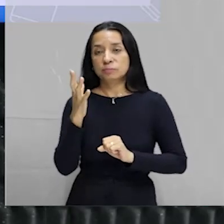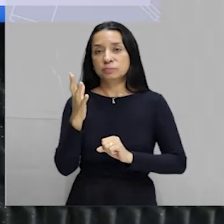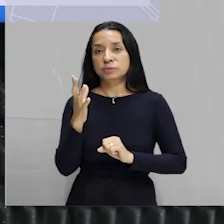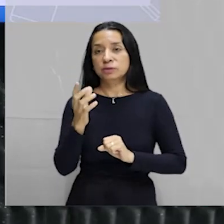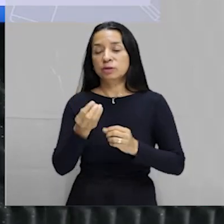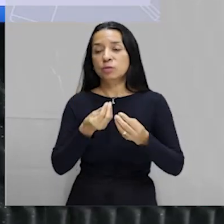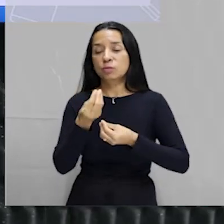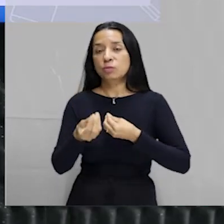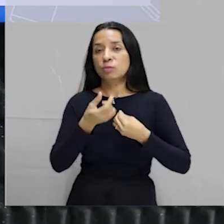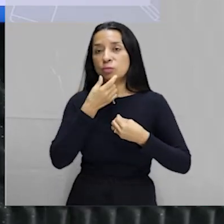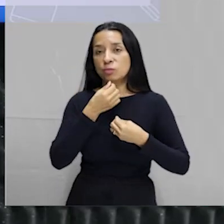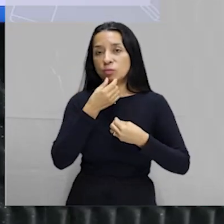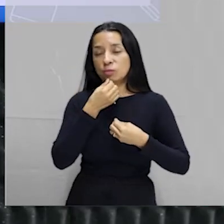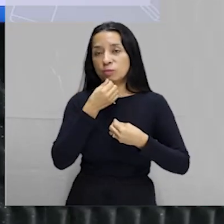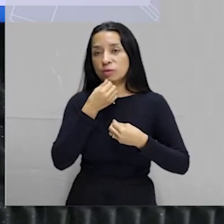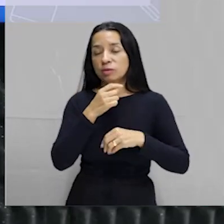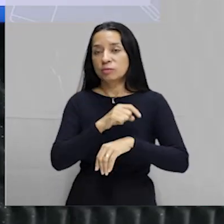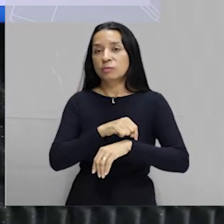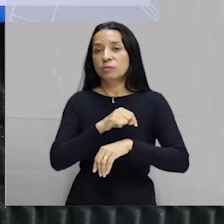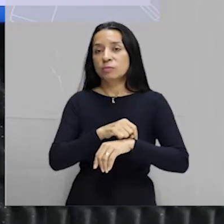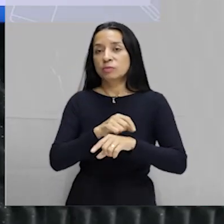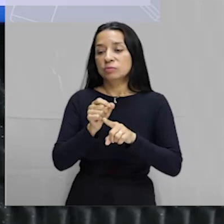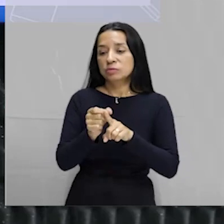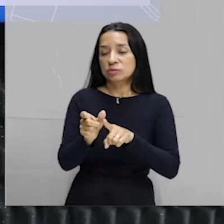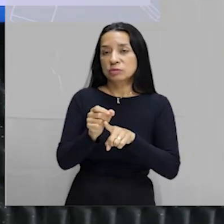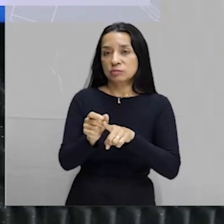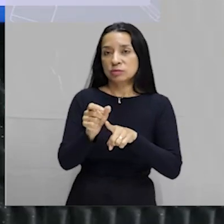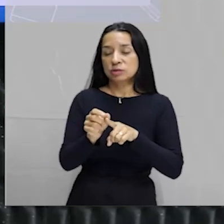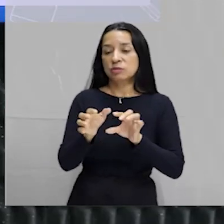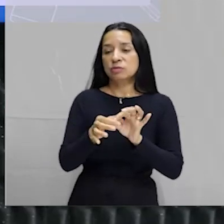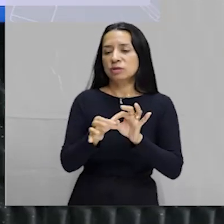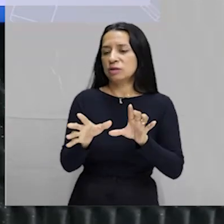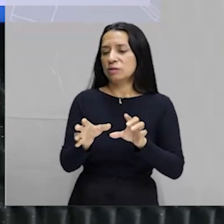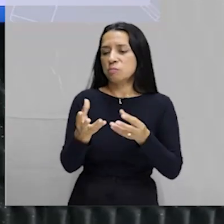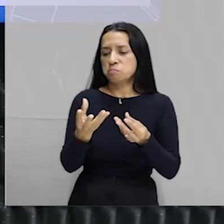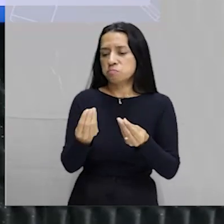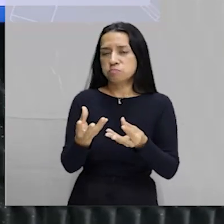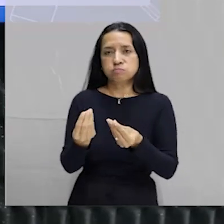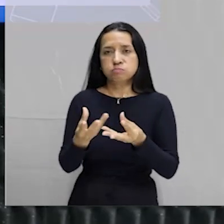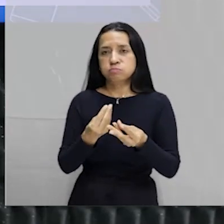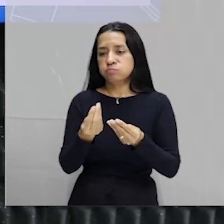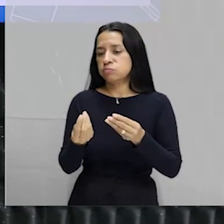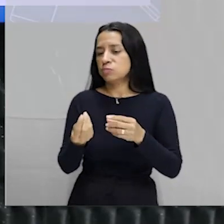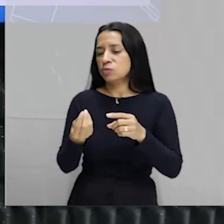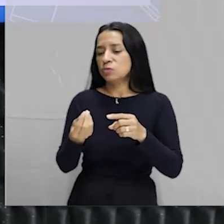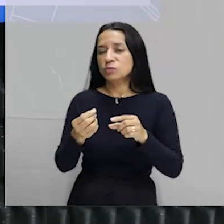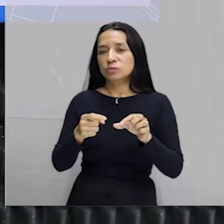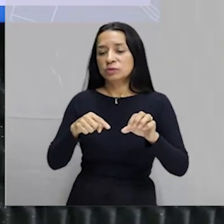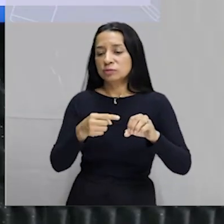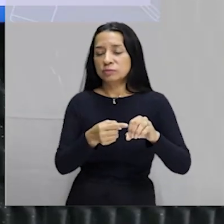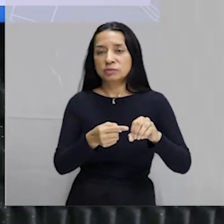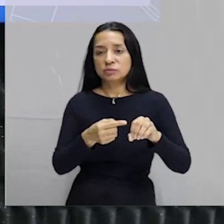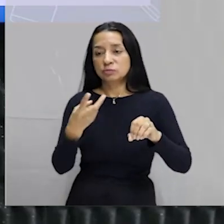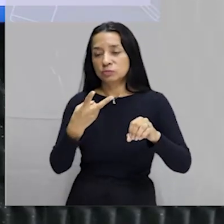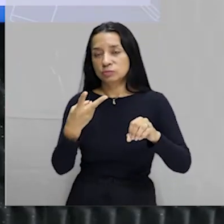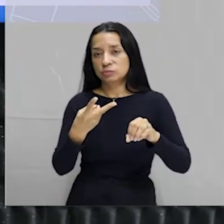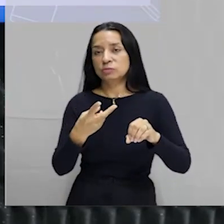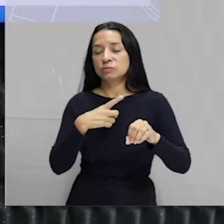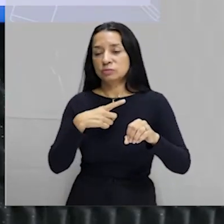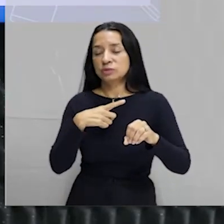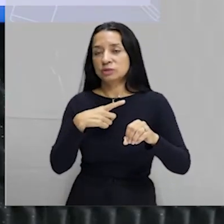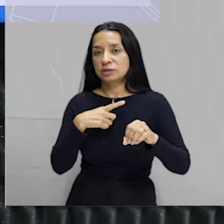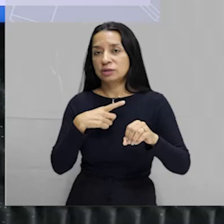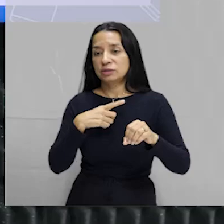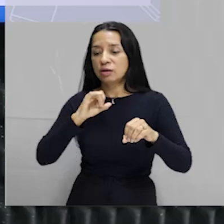homem, ele, no momento da ejaculação, ele libera milhões de espermatozoides, então os 2 ovócitos vão ter